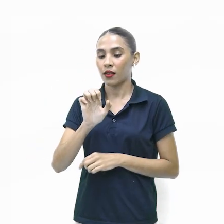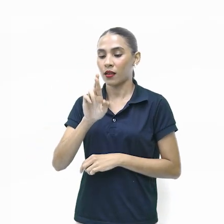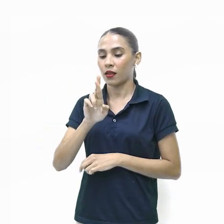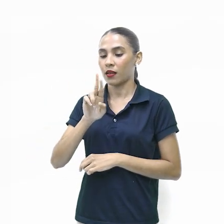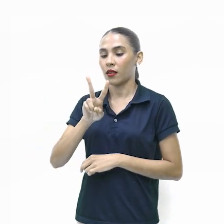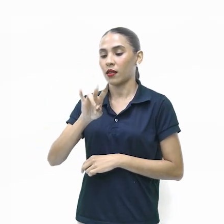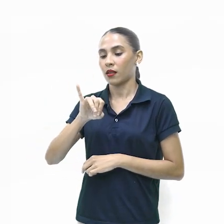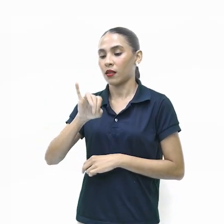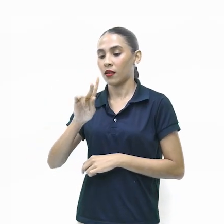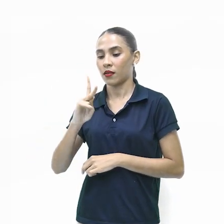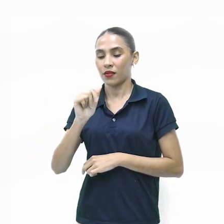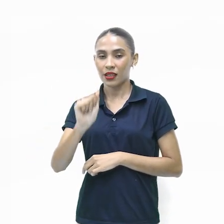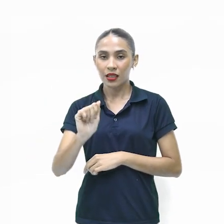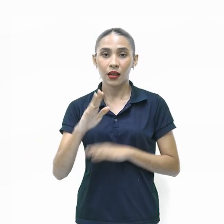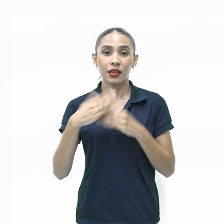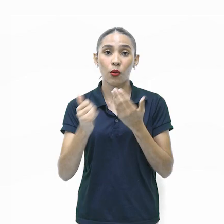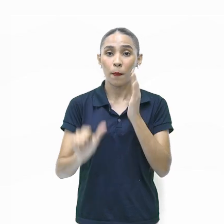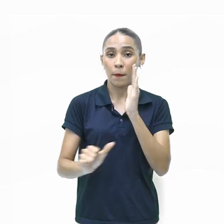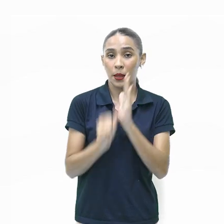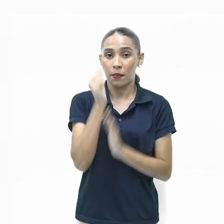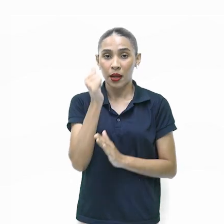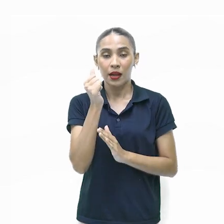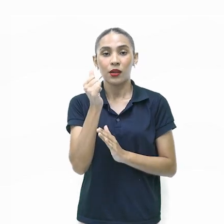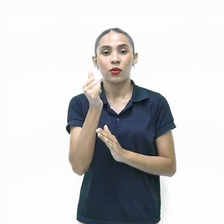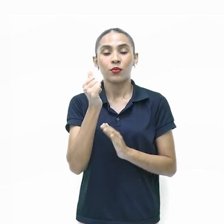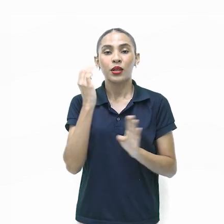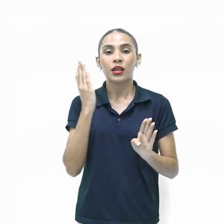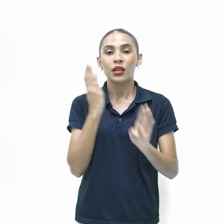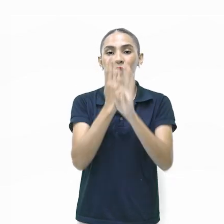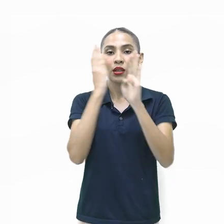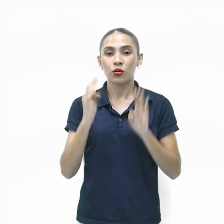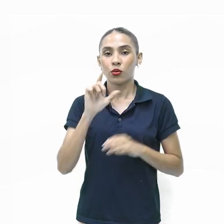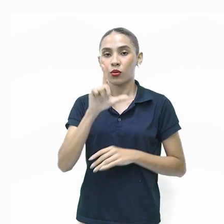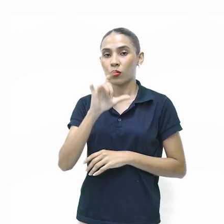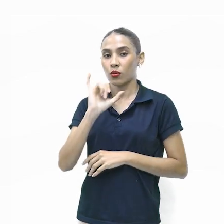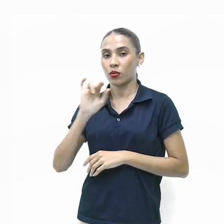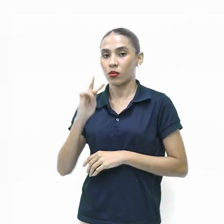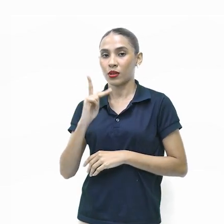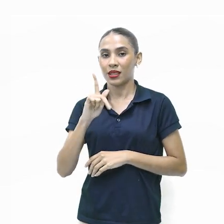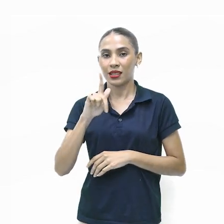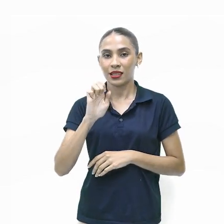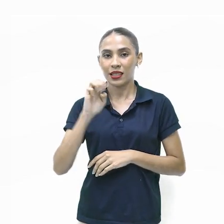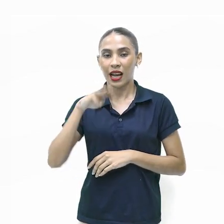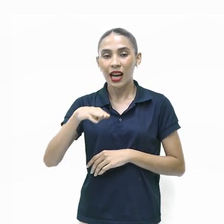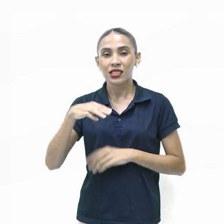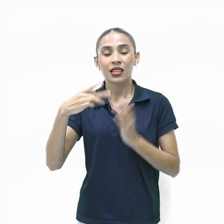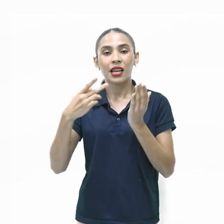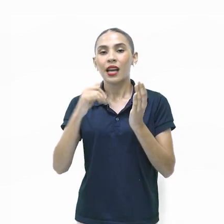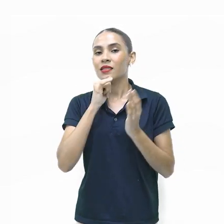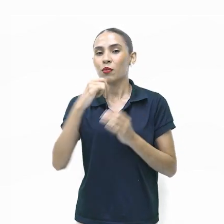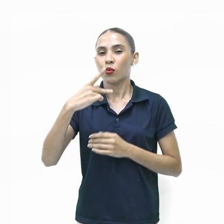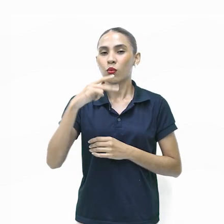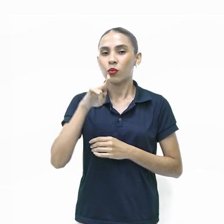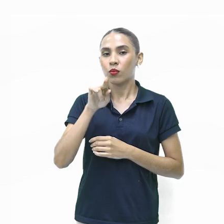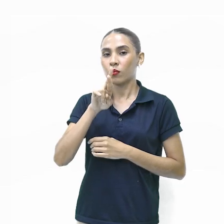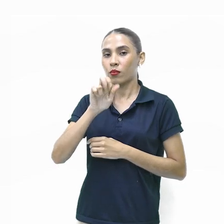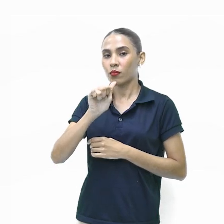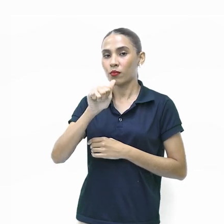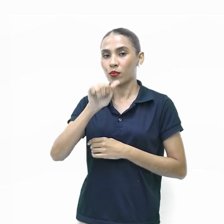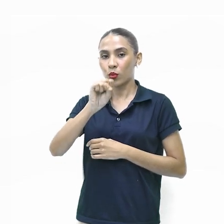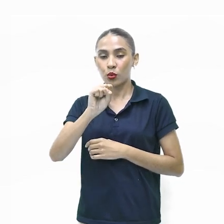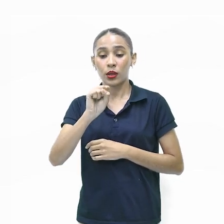processo. Primeiro, né, ele identificou ali as linhagens que são consideradas puras. Mendel